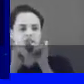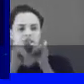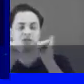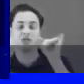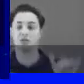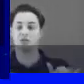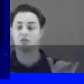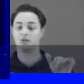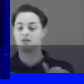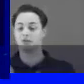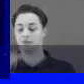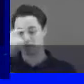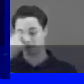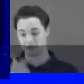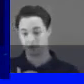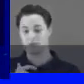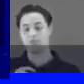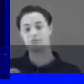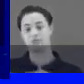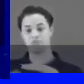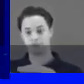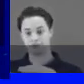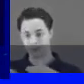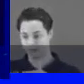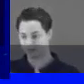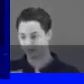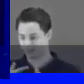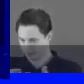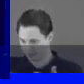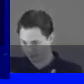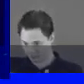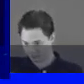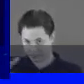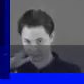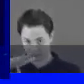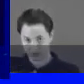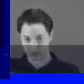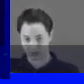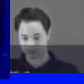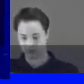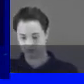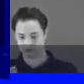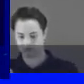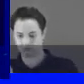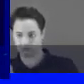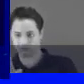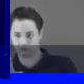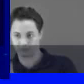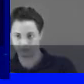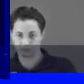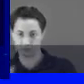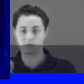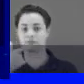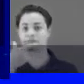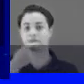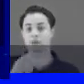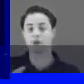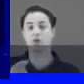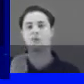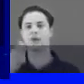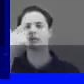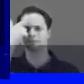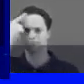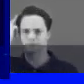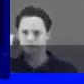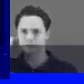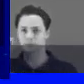o processo de impeachment do STF. Van Raten disse o que vossa excelência já está fazendo é o primeiro passo, mas